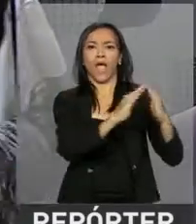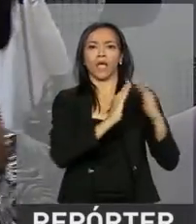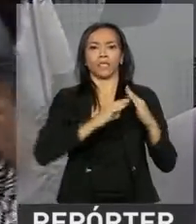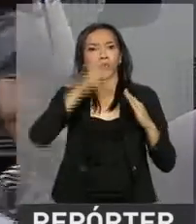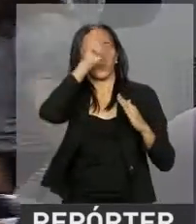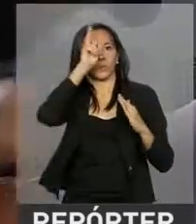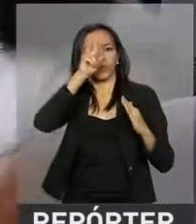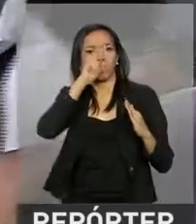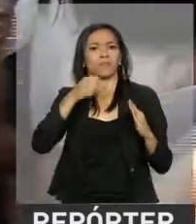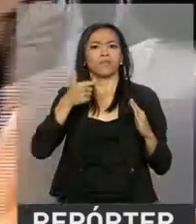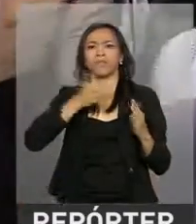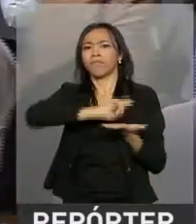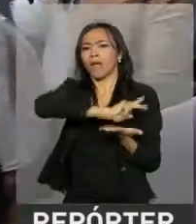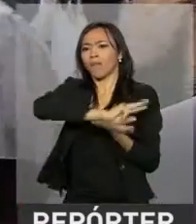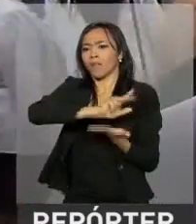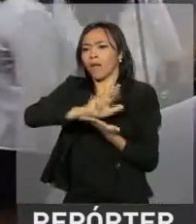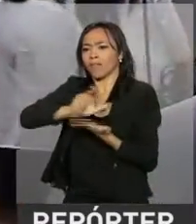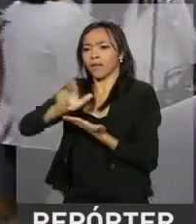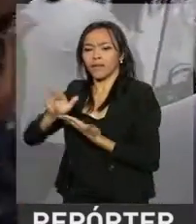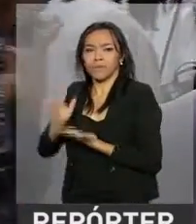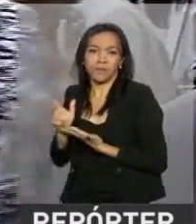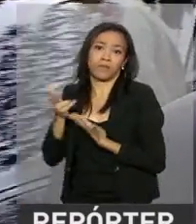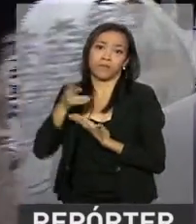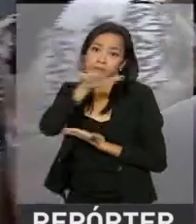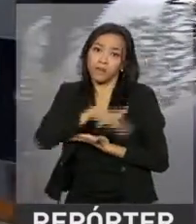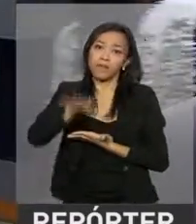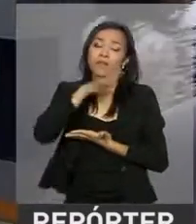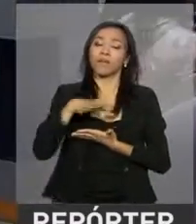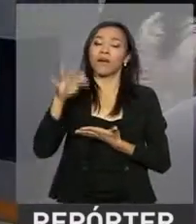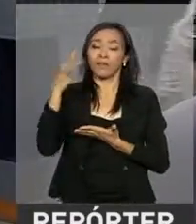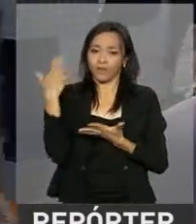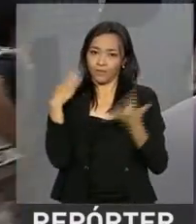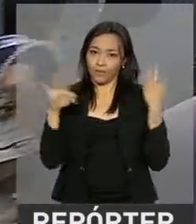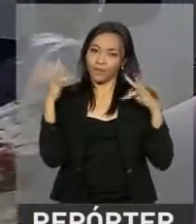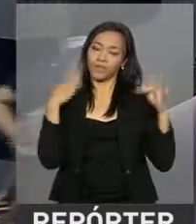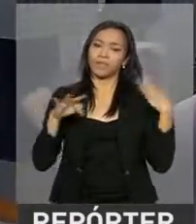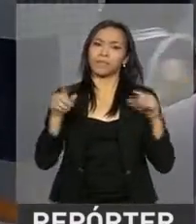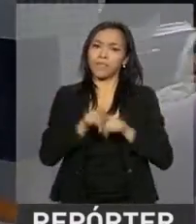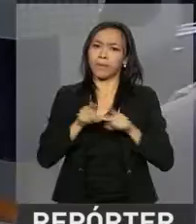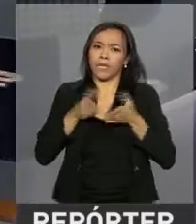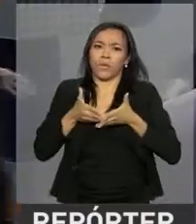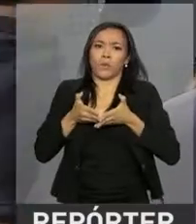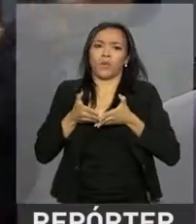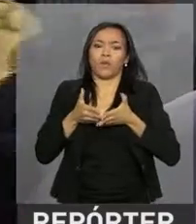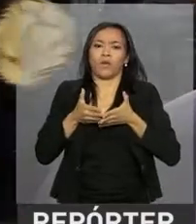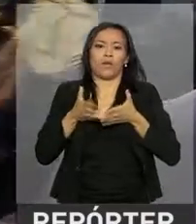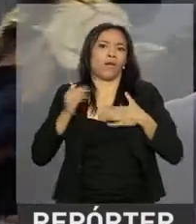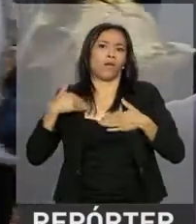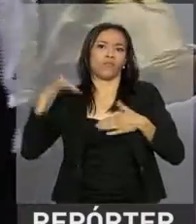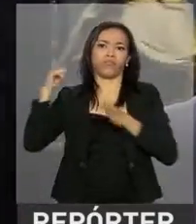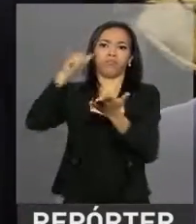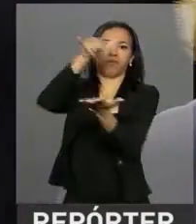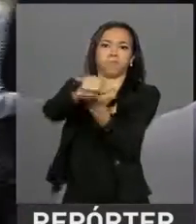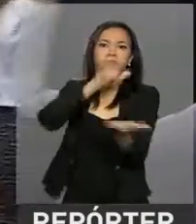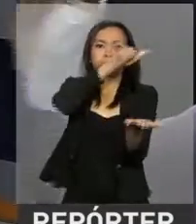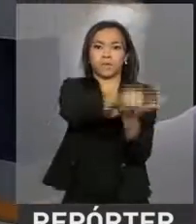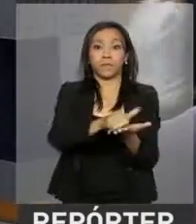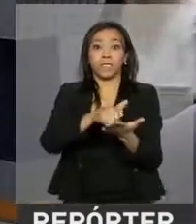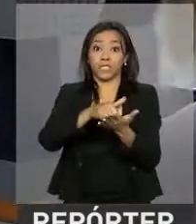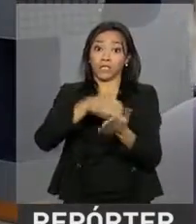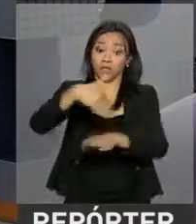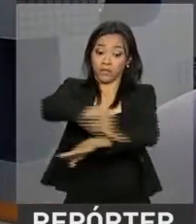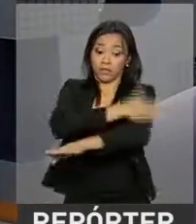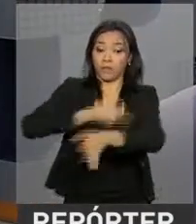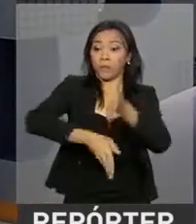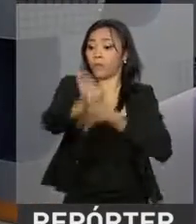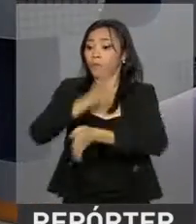em resorts, em todo esse complexo de turismo, de infraestrutura, dos aeroportos, das estradas, tudo isso é